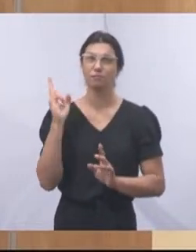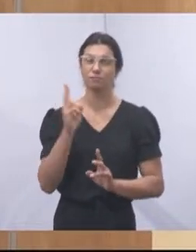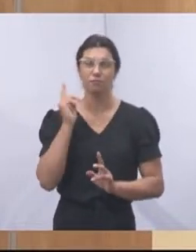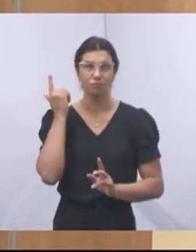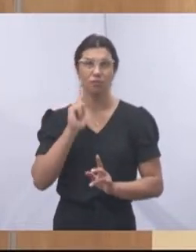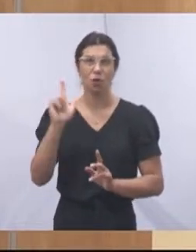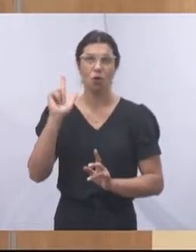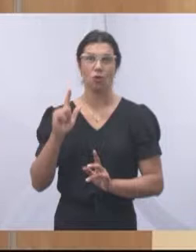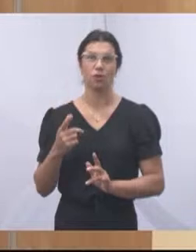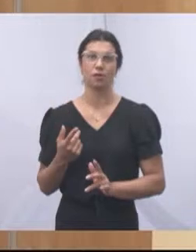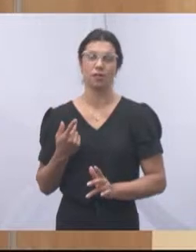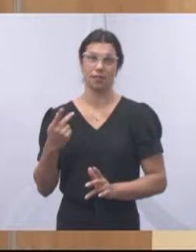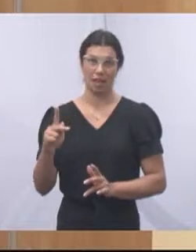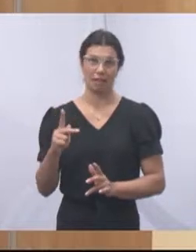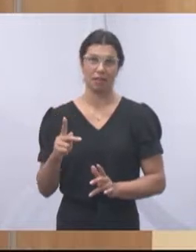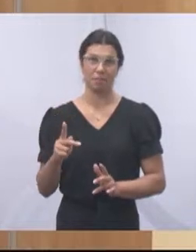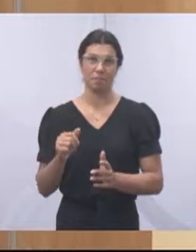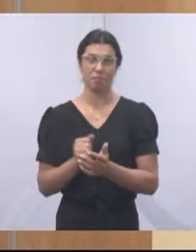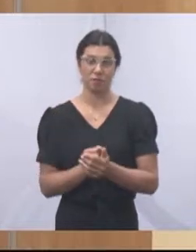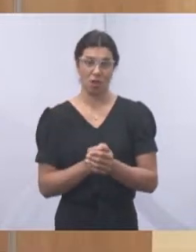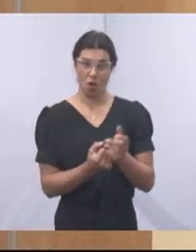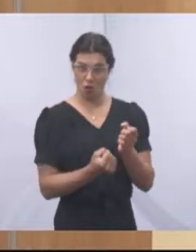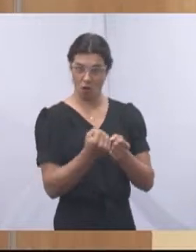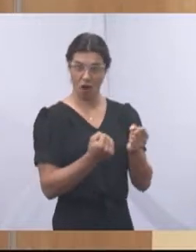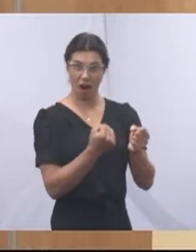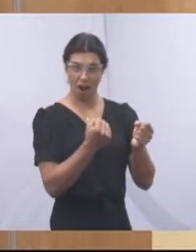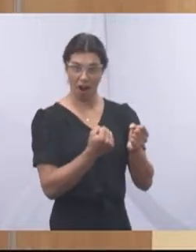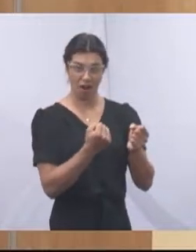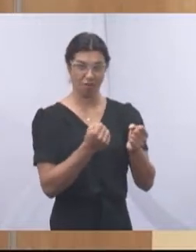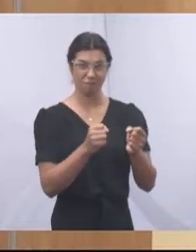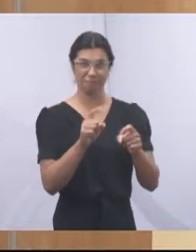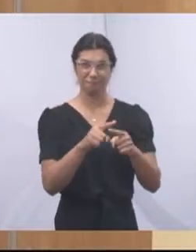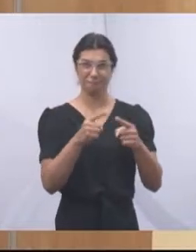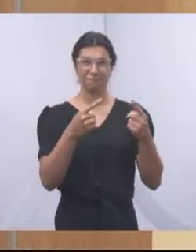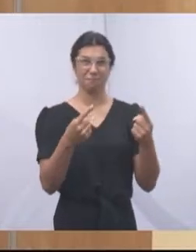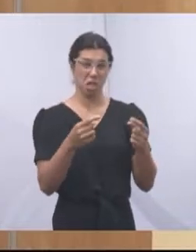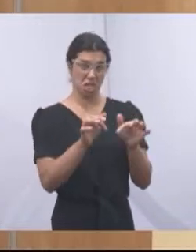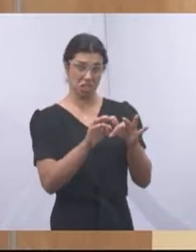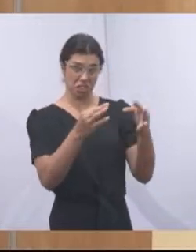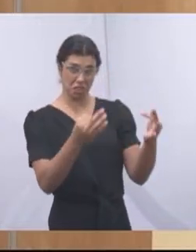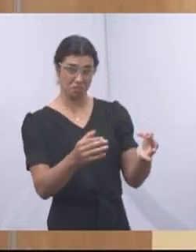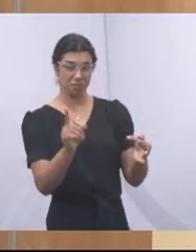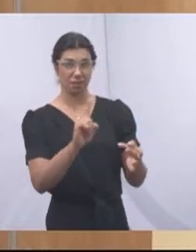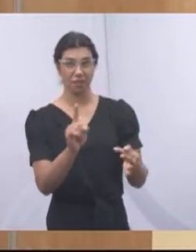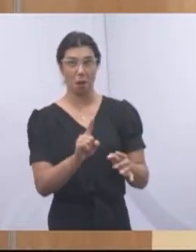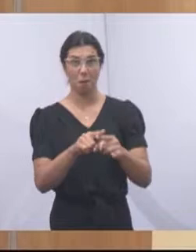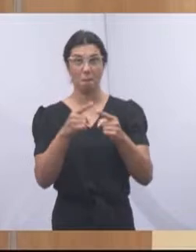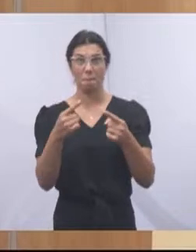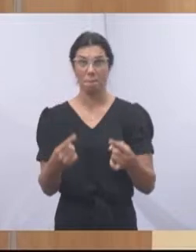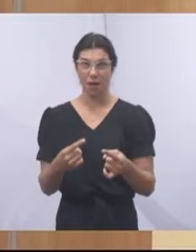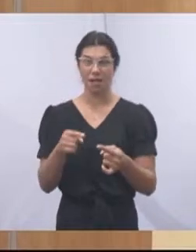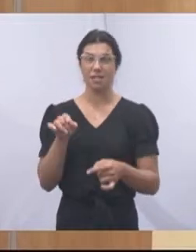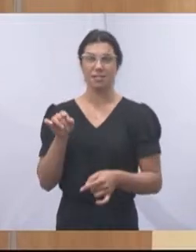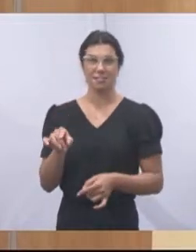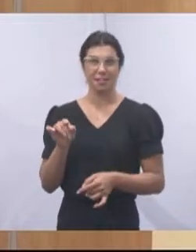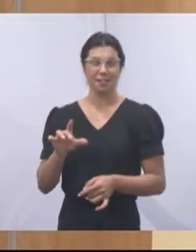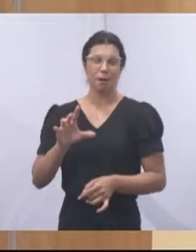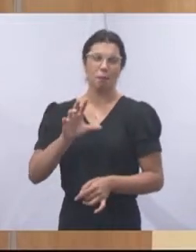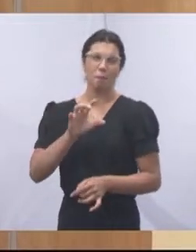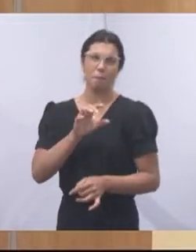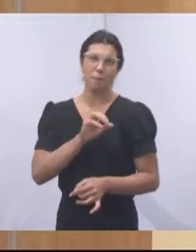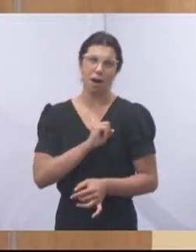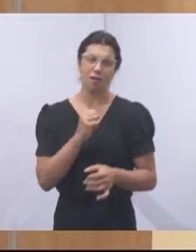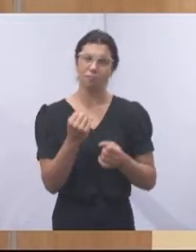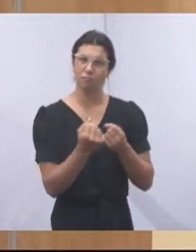Tempra não era apenas um veículo, mas a materialização das realizações obtidas através de